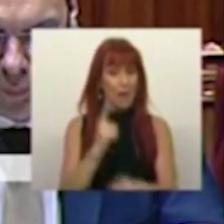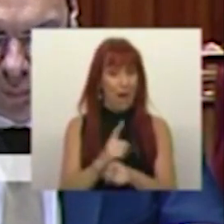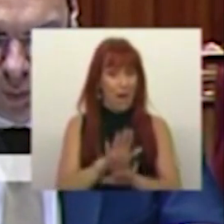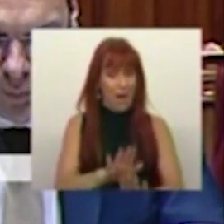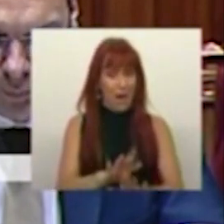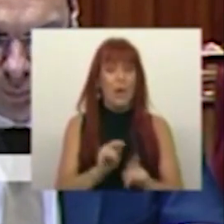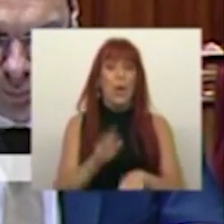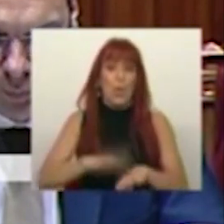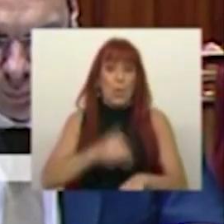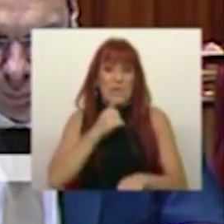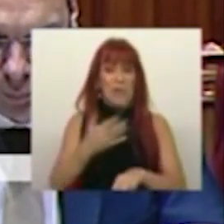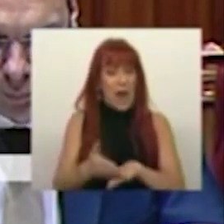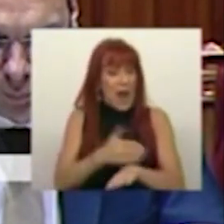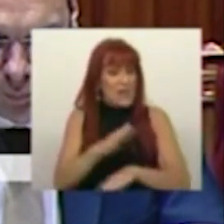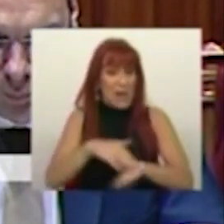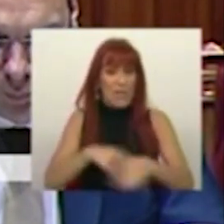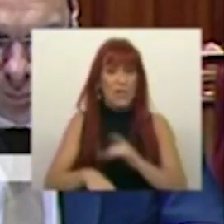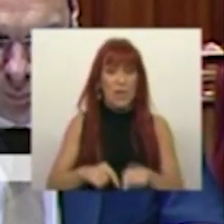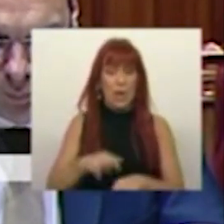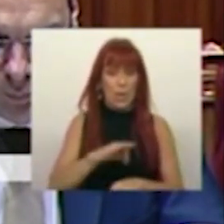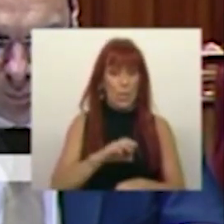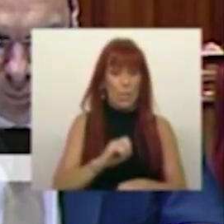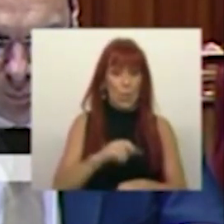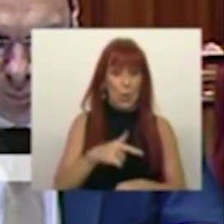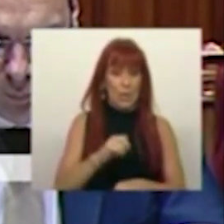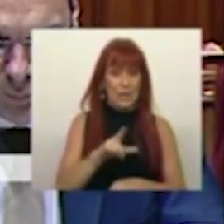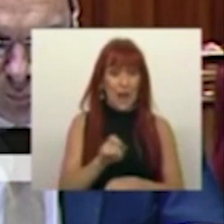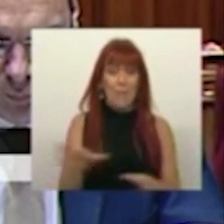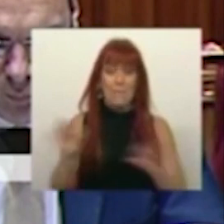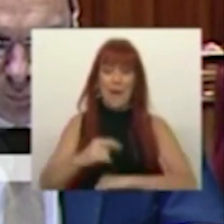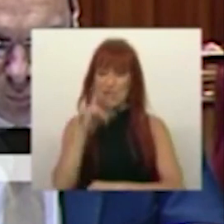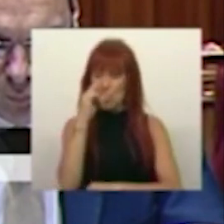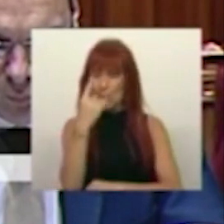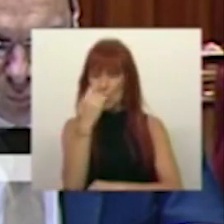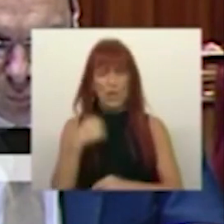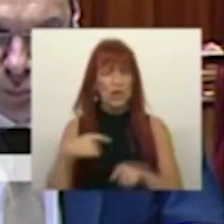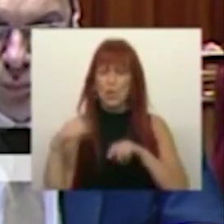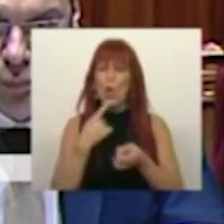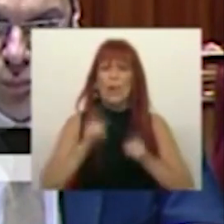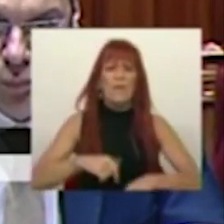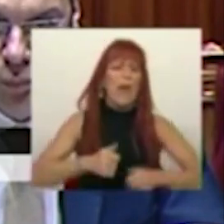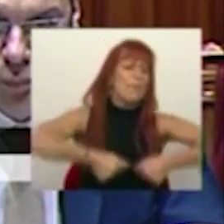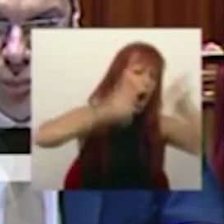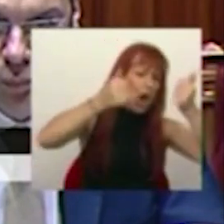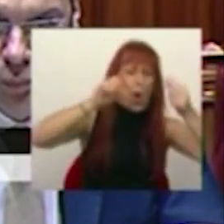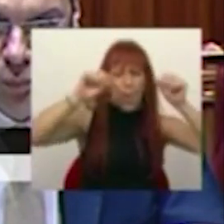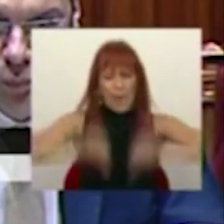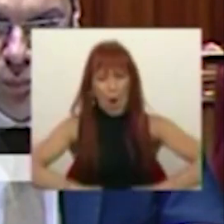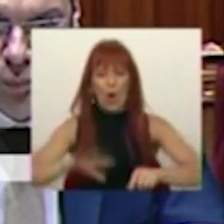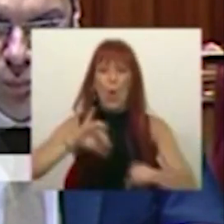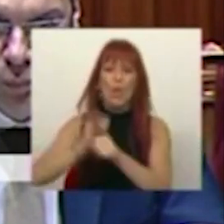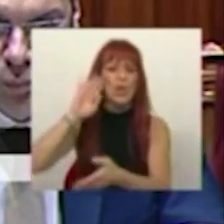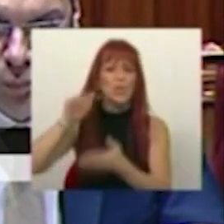estava com a decisão que tinha sido tomada por Tela mais Montijo. Eu não vou discutir outra vez se é melhor ou se é pior do que